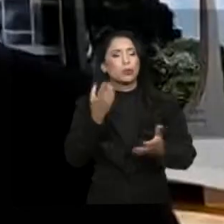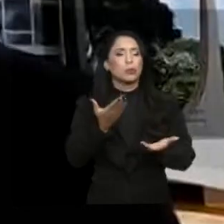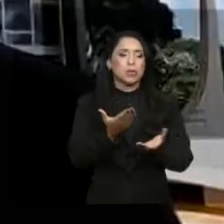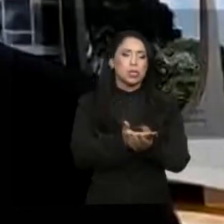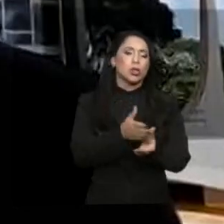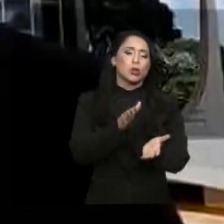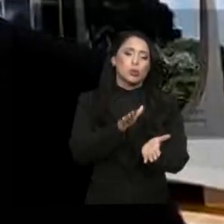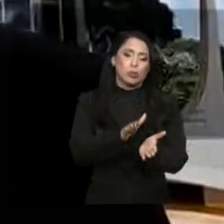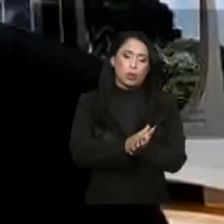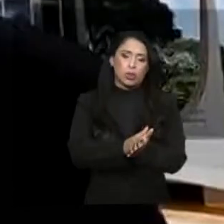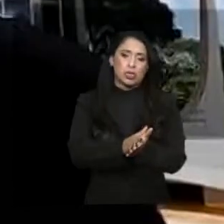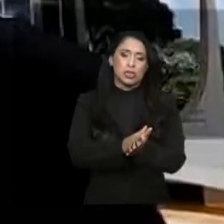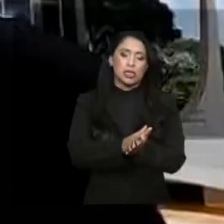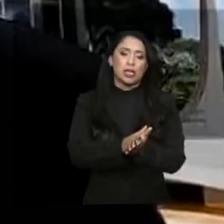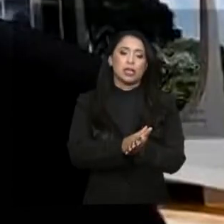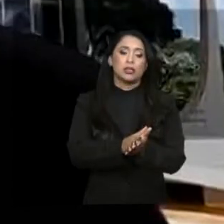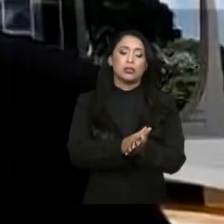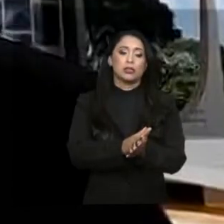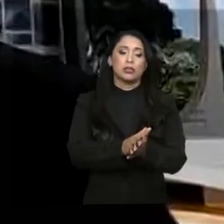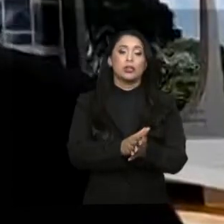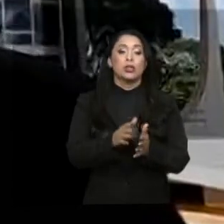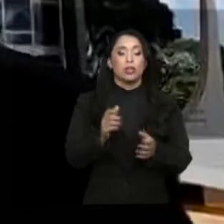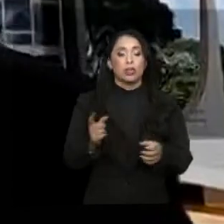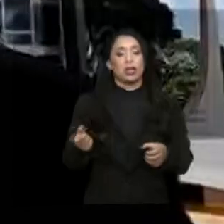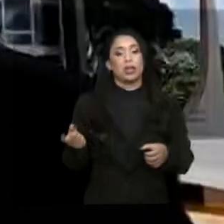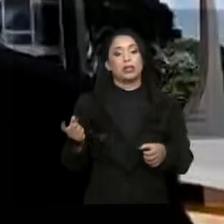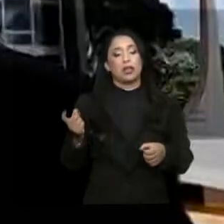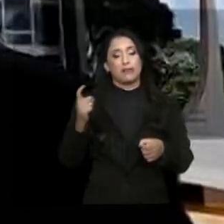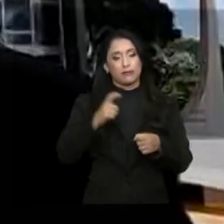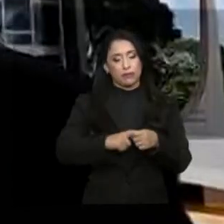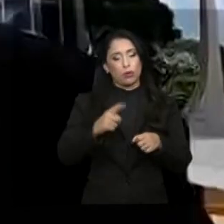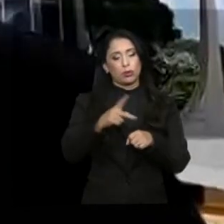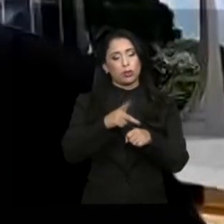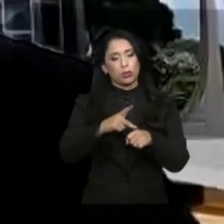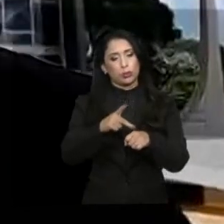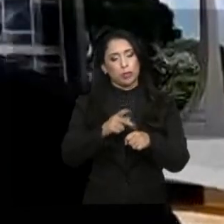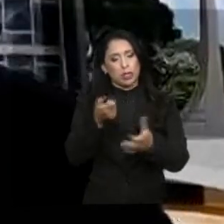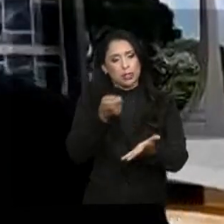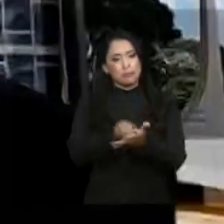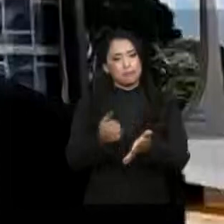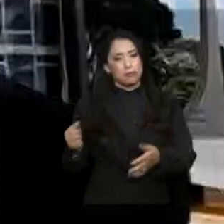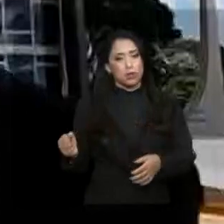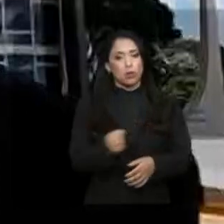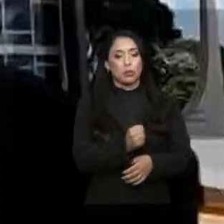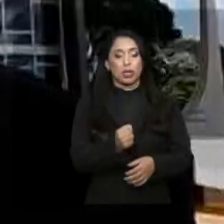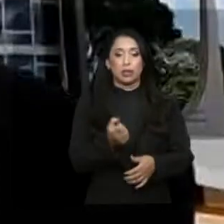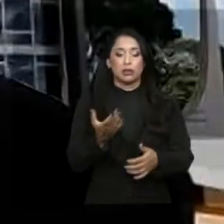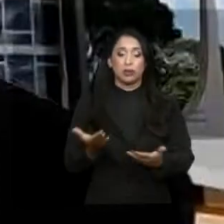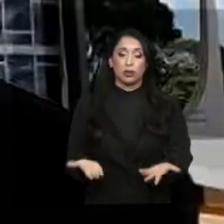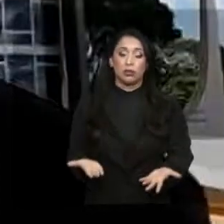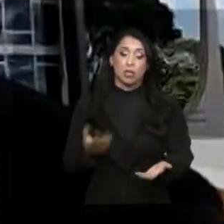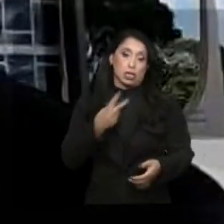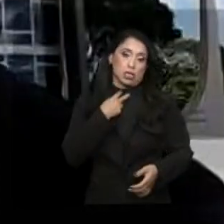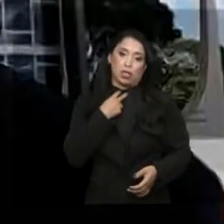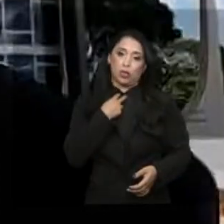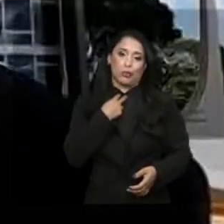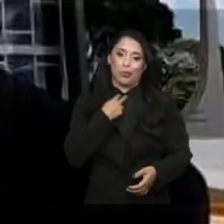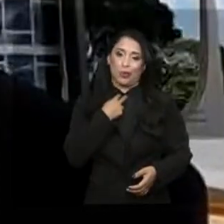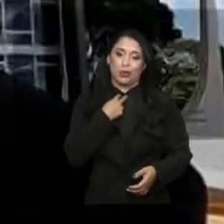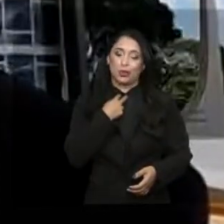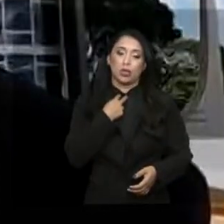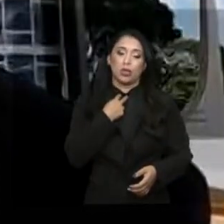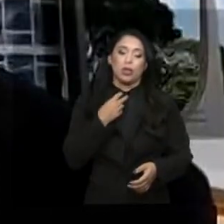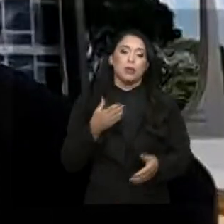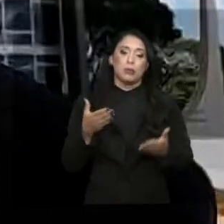processo originário, que é o de extradição, para chegar à conclusão, se ali ele não pode participar, pior ainda, numa